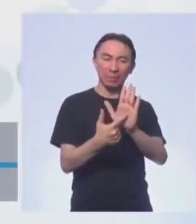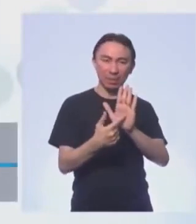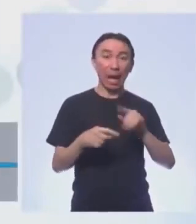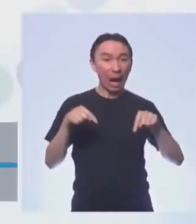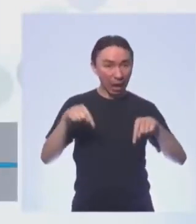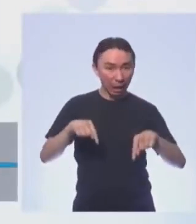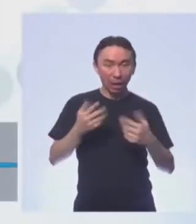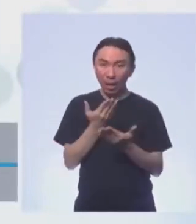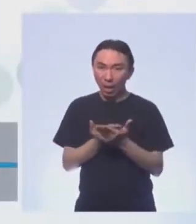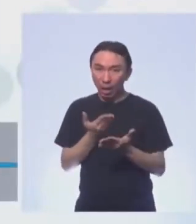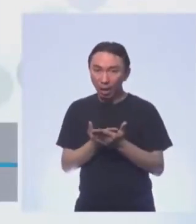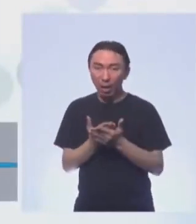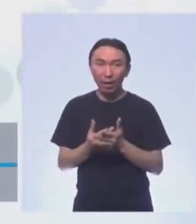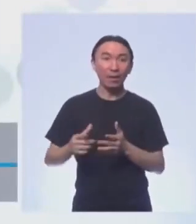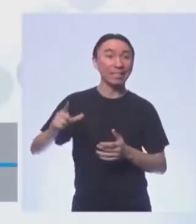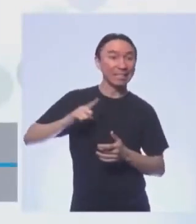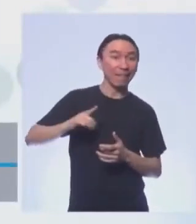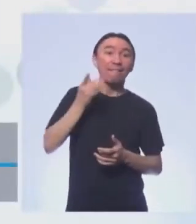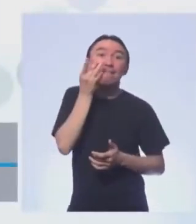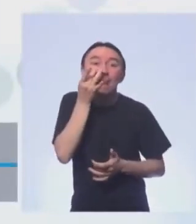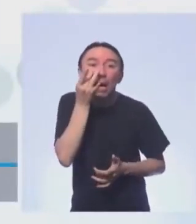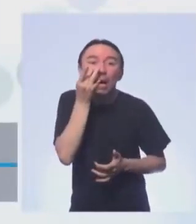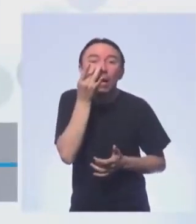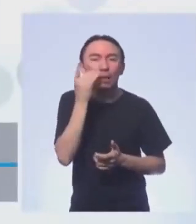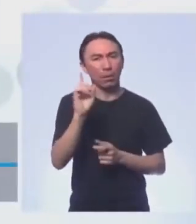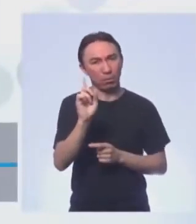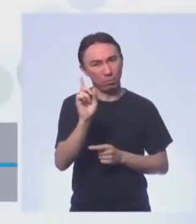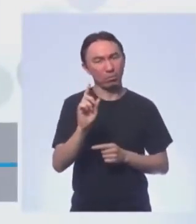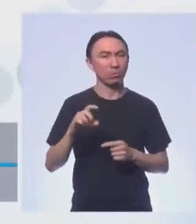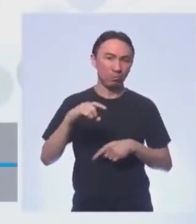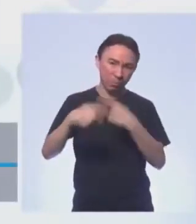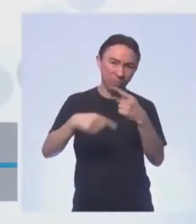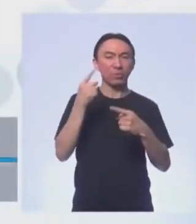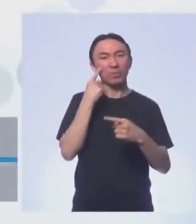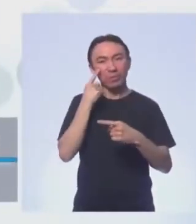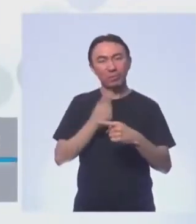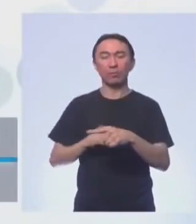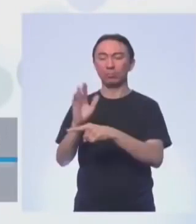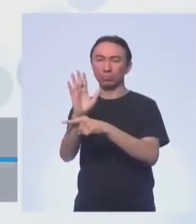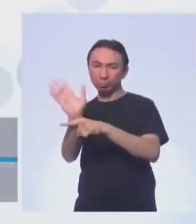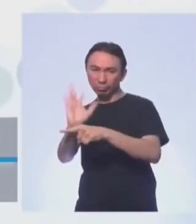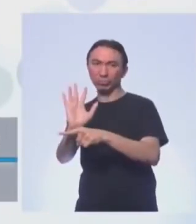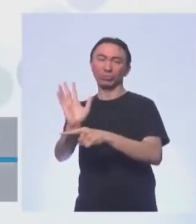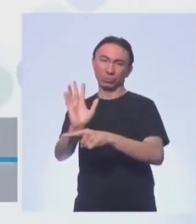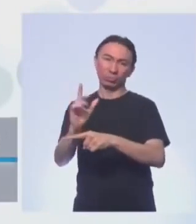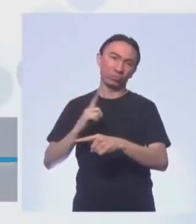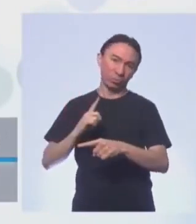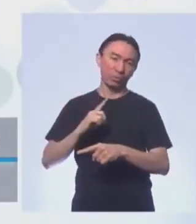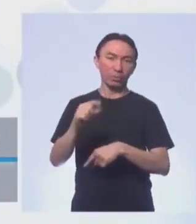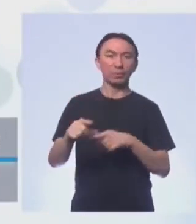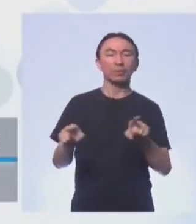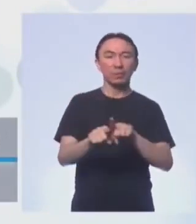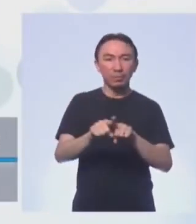vai poder só interagir depois na minha página no Instagram, né, com os comentários, as perguntas,